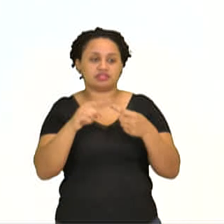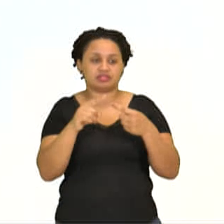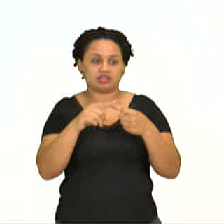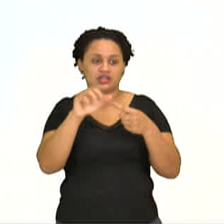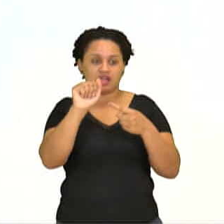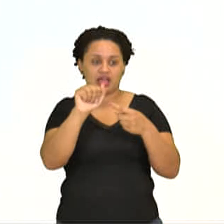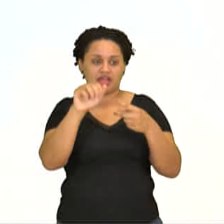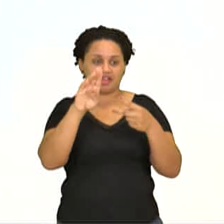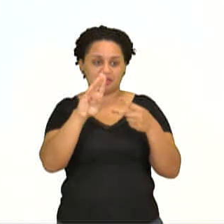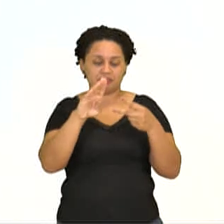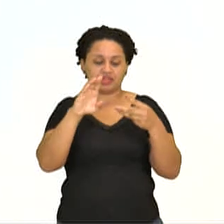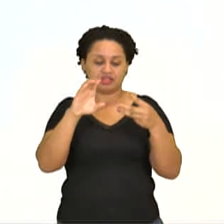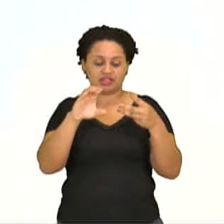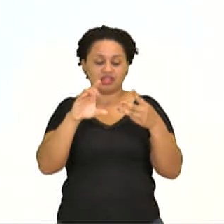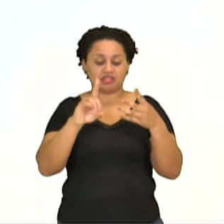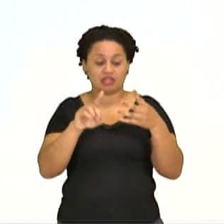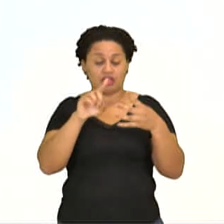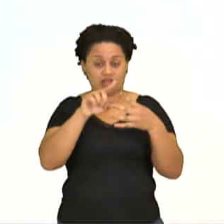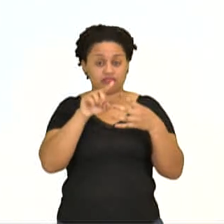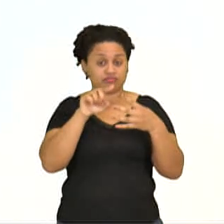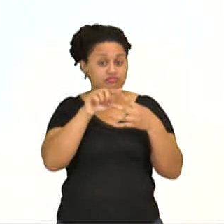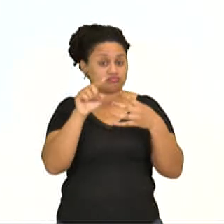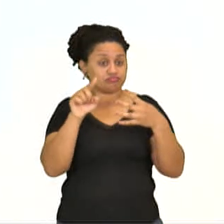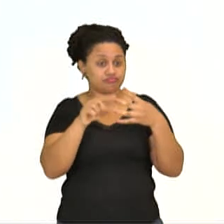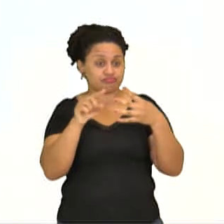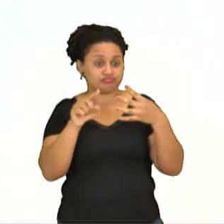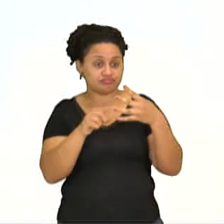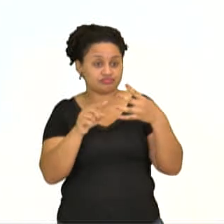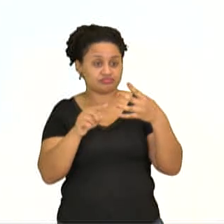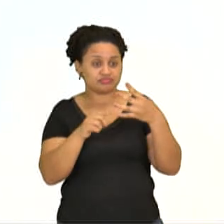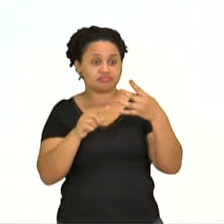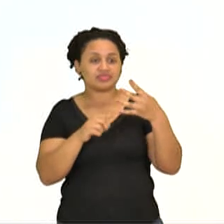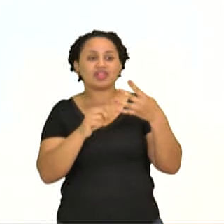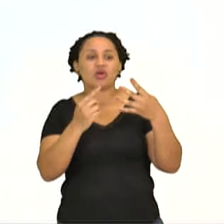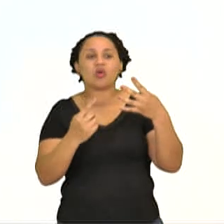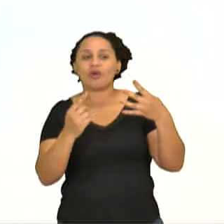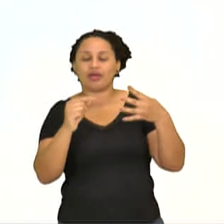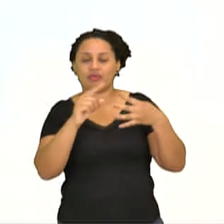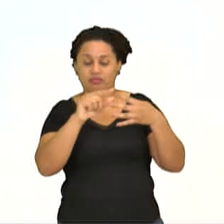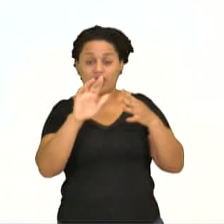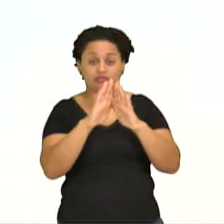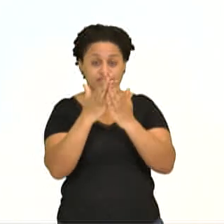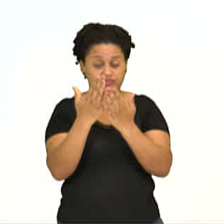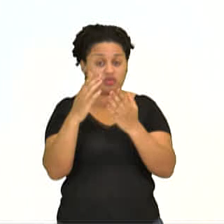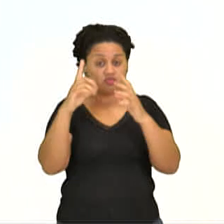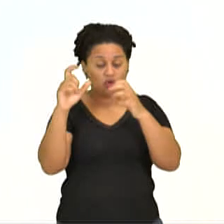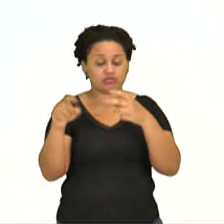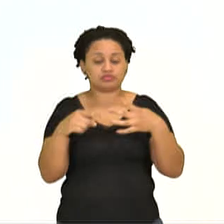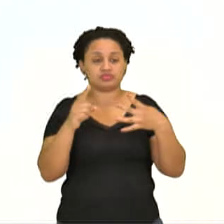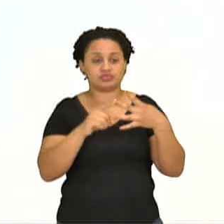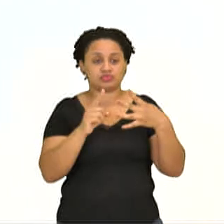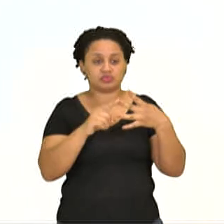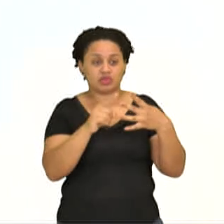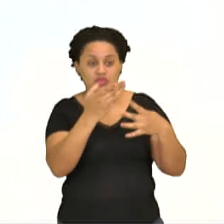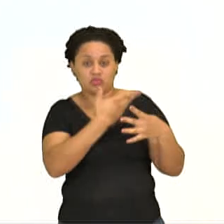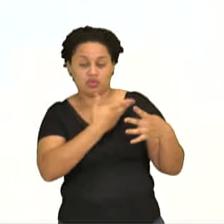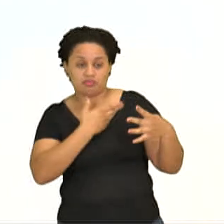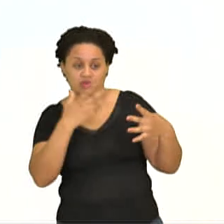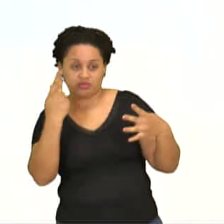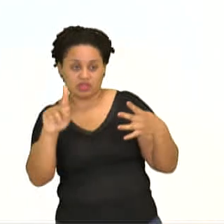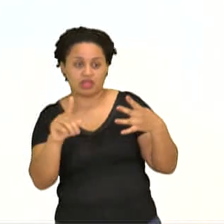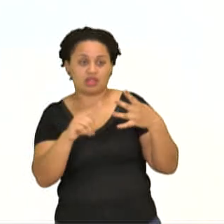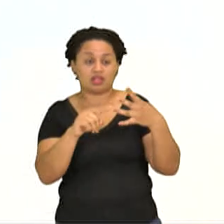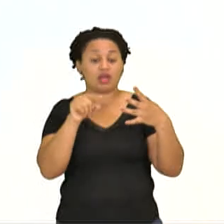ao álbum de fotos? Se refere ao amigo do Garfield? Se refere às fotos ou